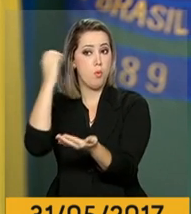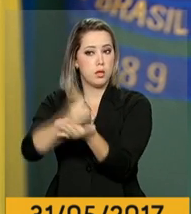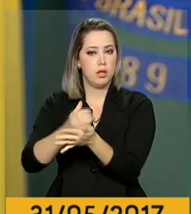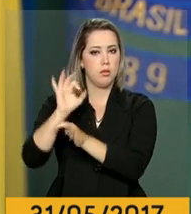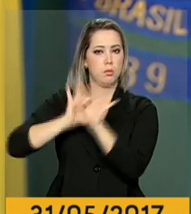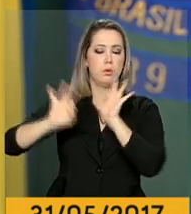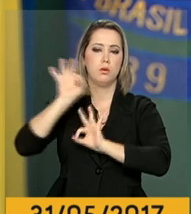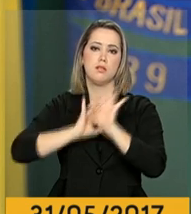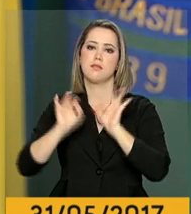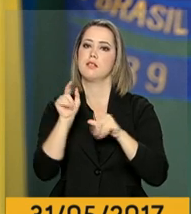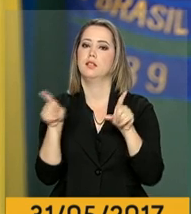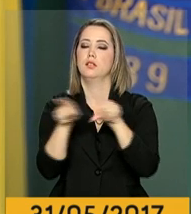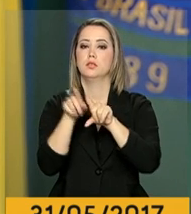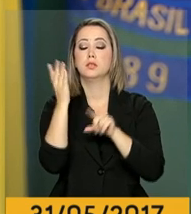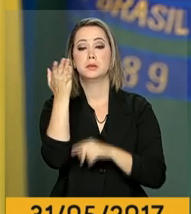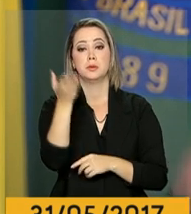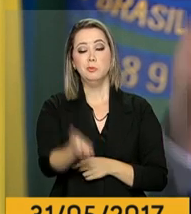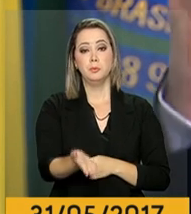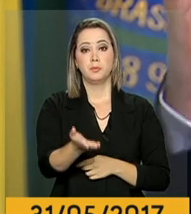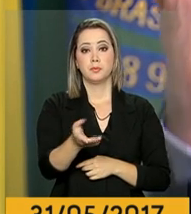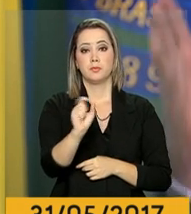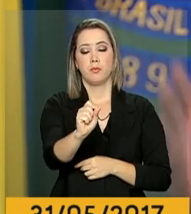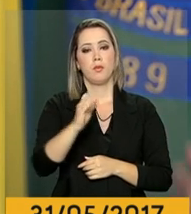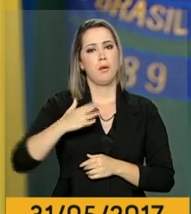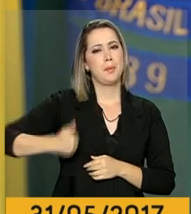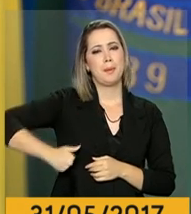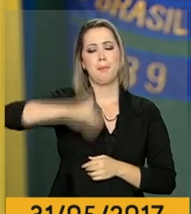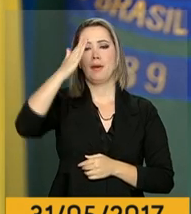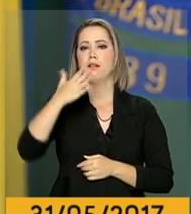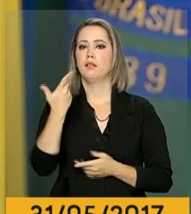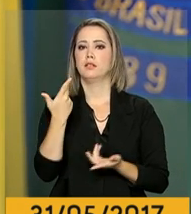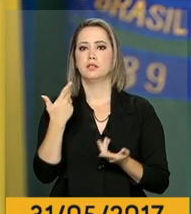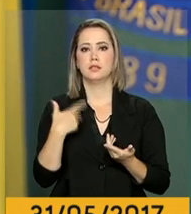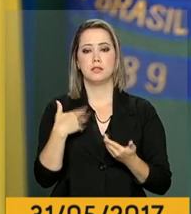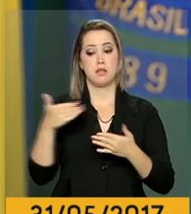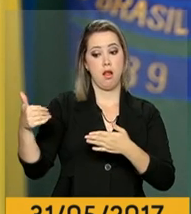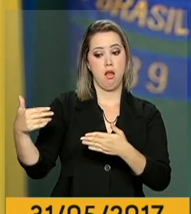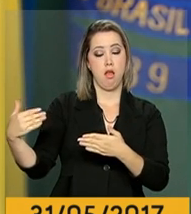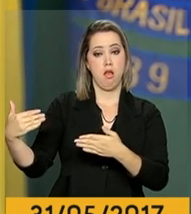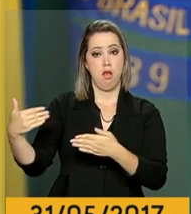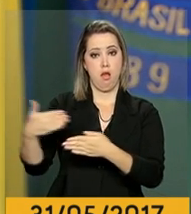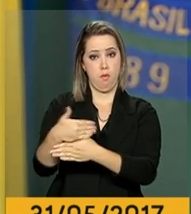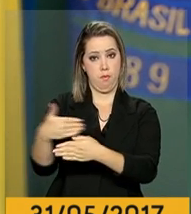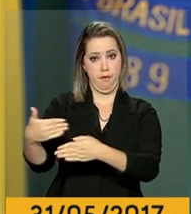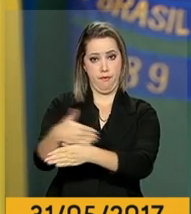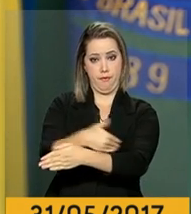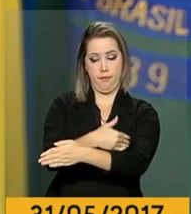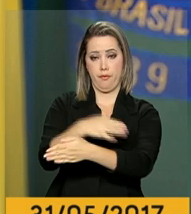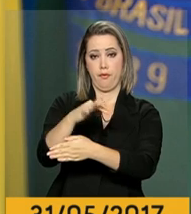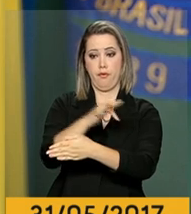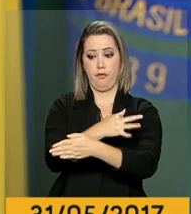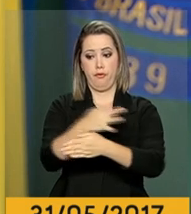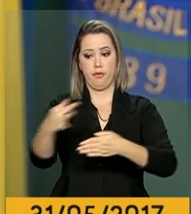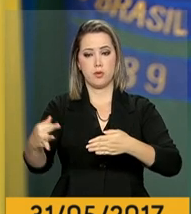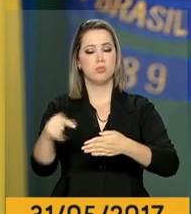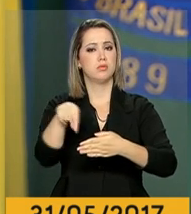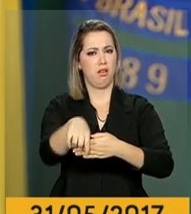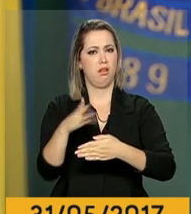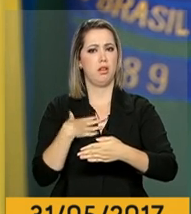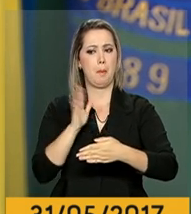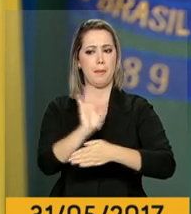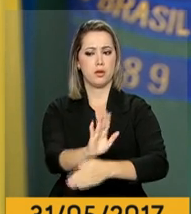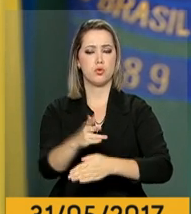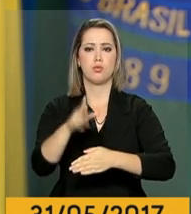organizado e até ultrapassando os limites das nossas fronteiras para a cooperação